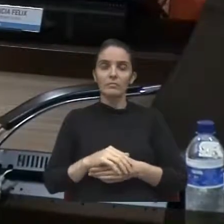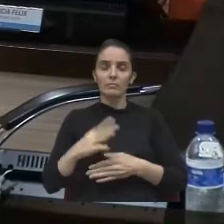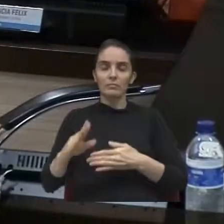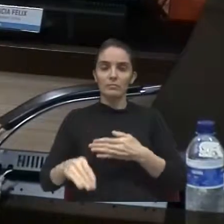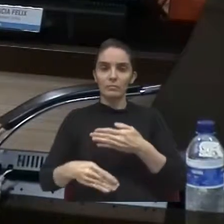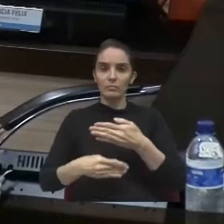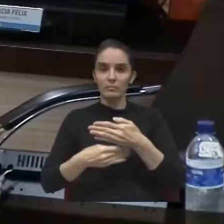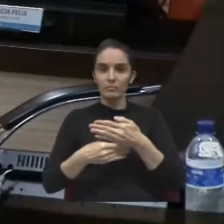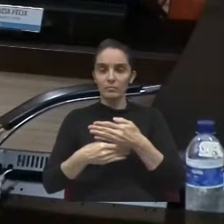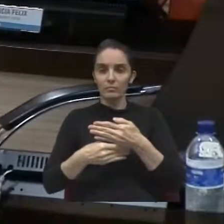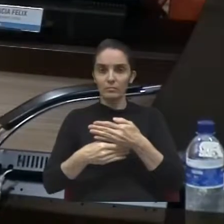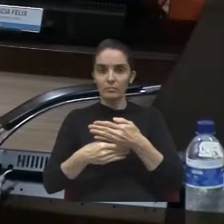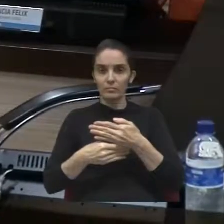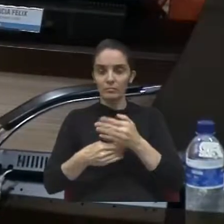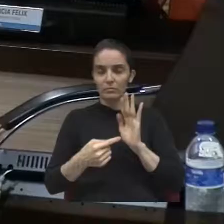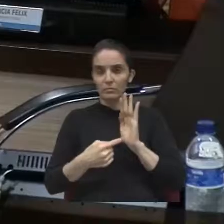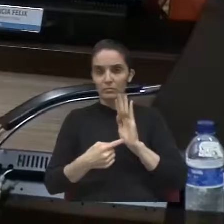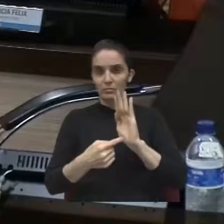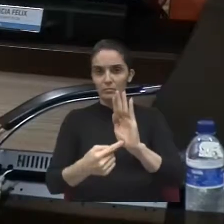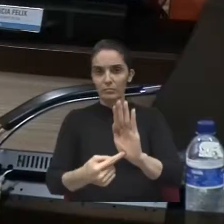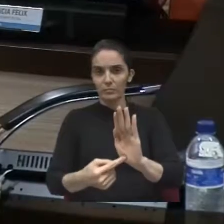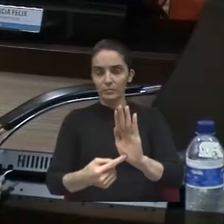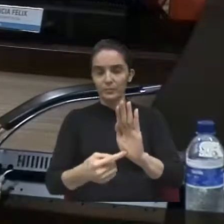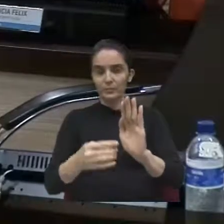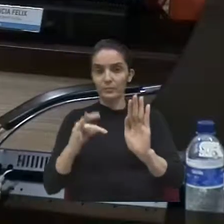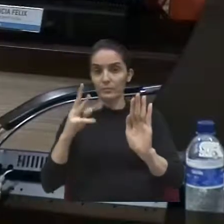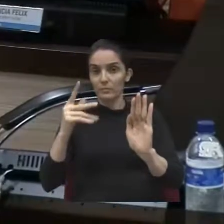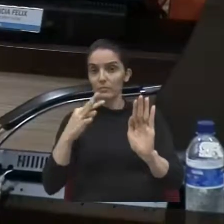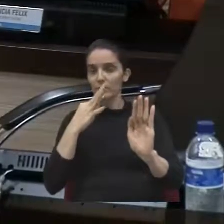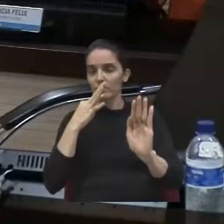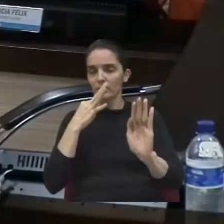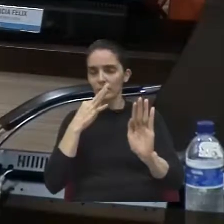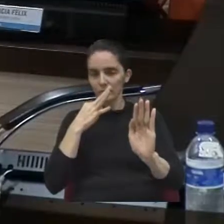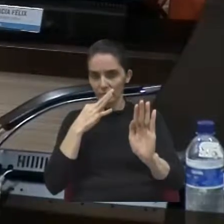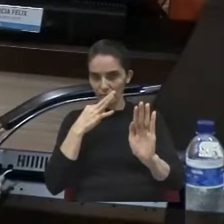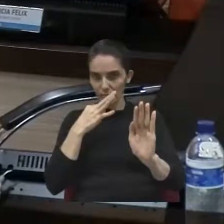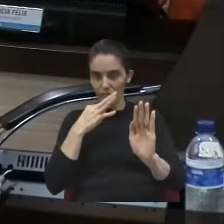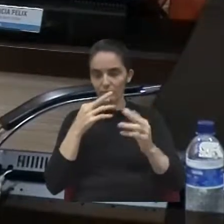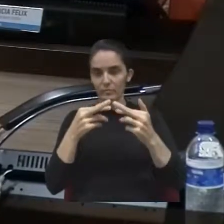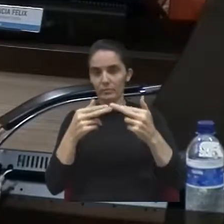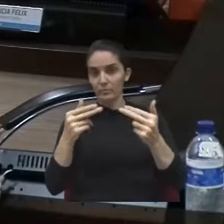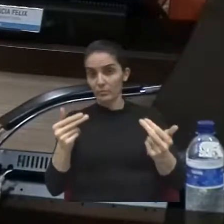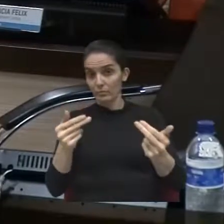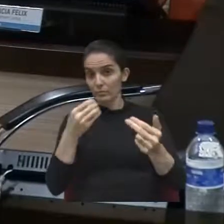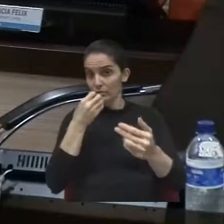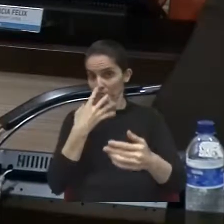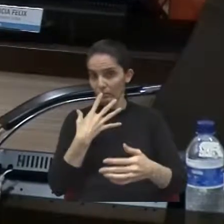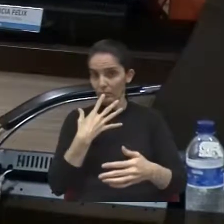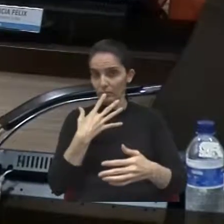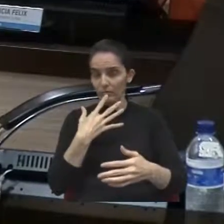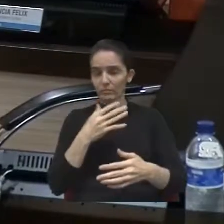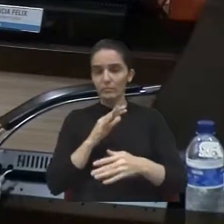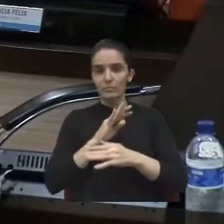de trazer conhecimento, de trazer questões positivas para o plenário, para a cidade e, de uma forma,